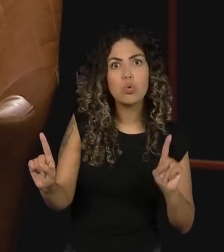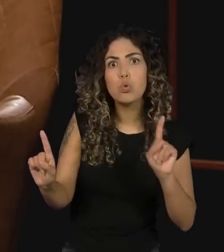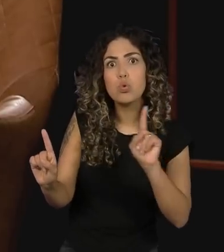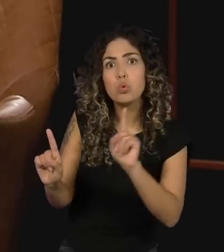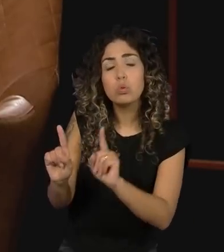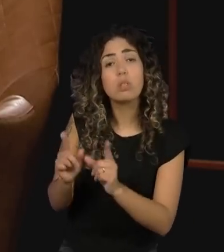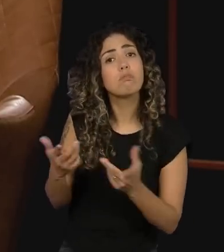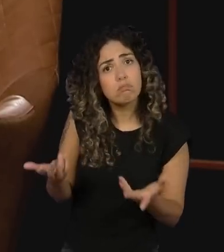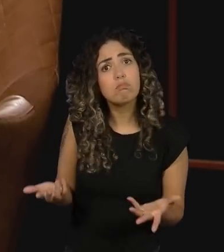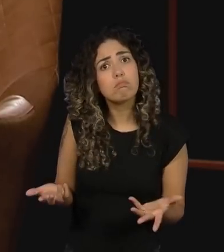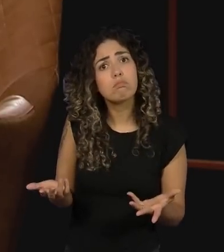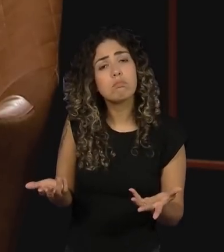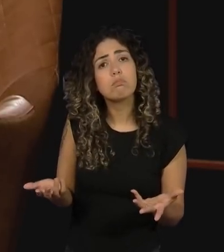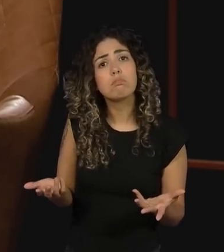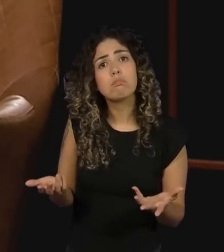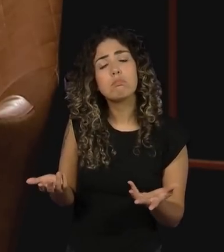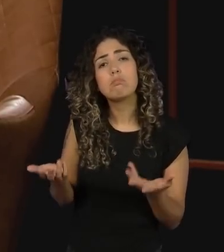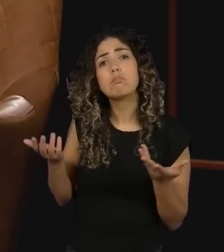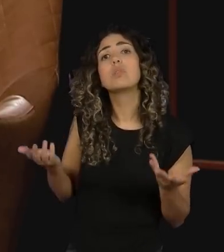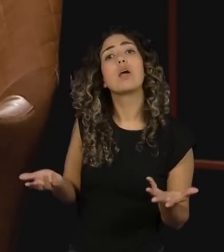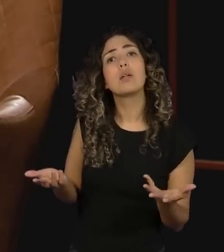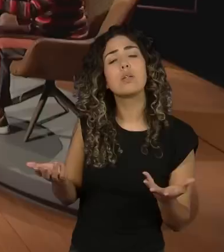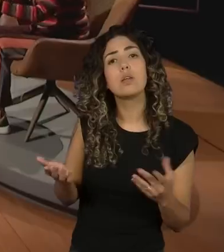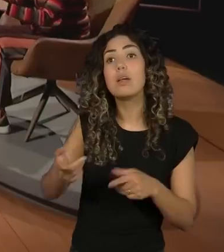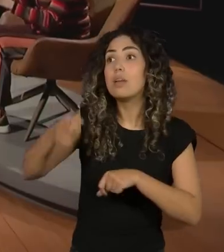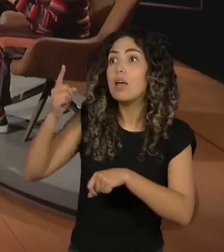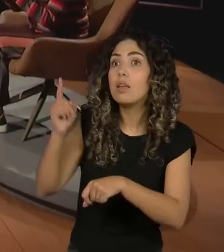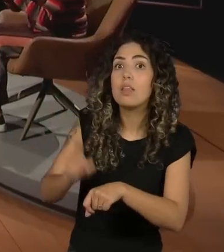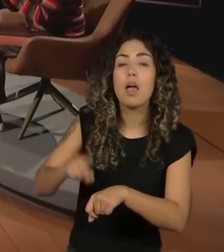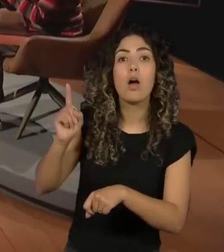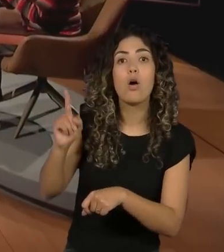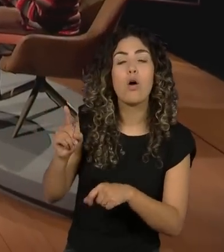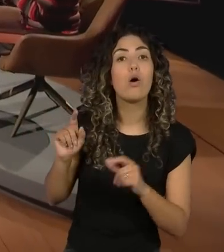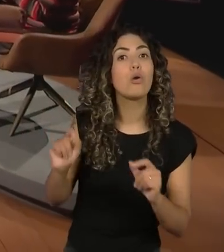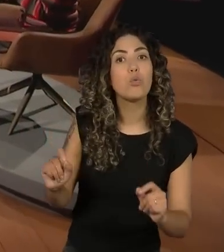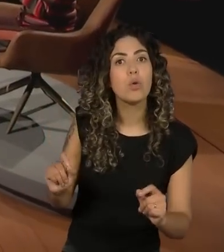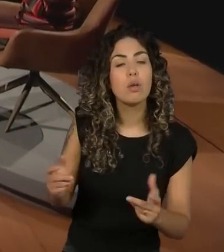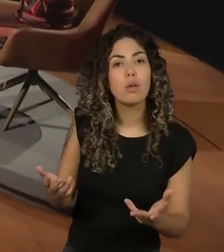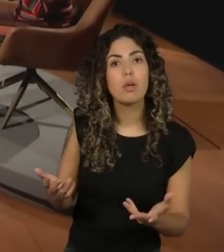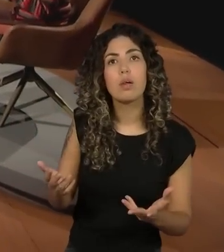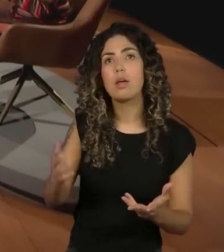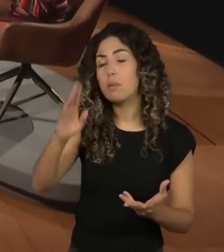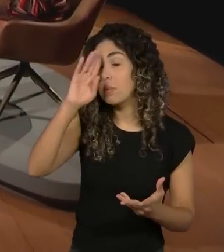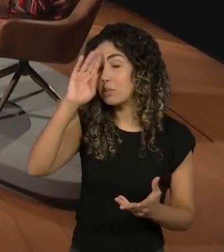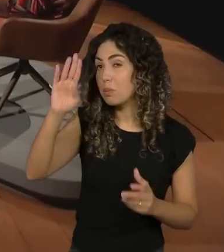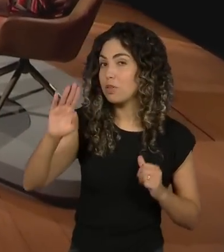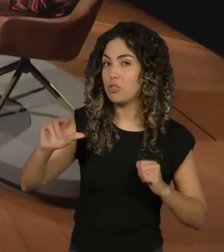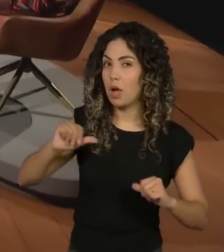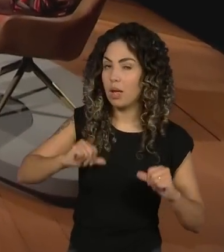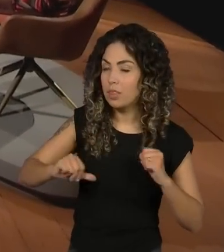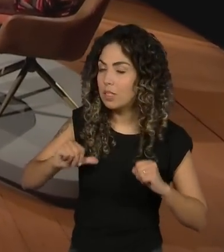Vai. E o que você vai encontrar é uma atriz caótica,